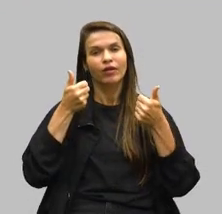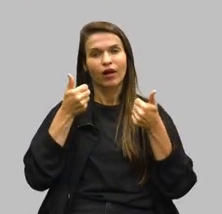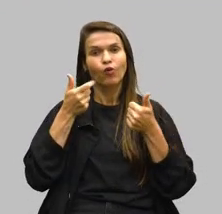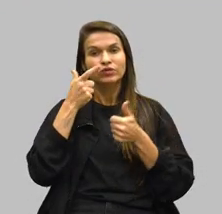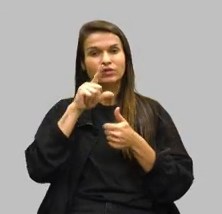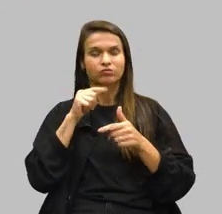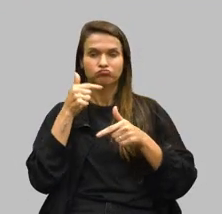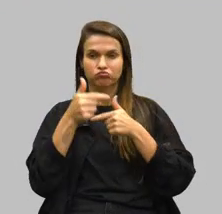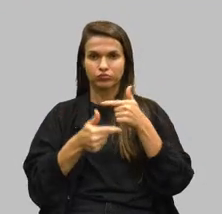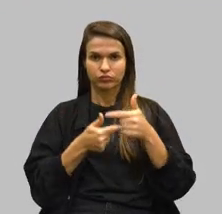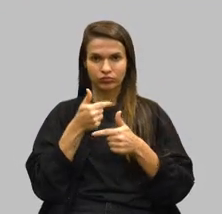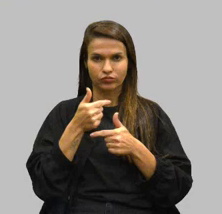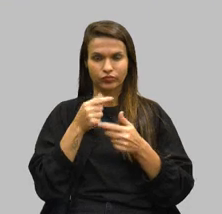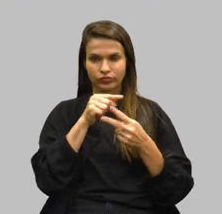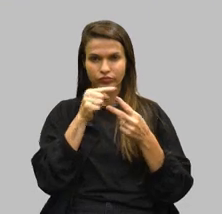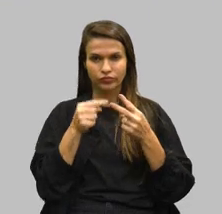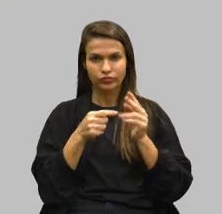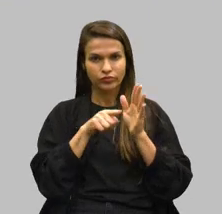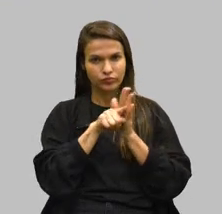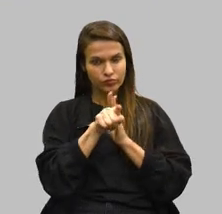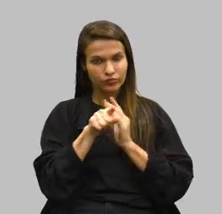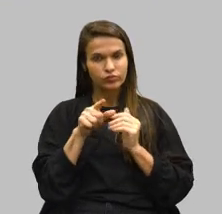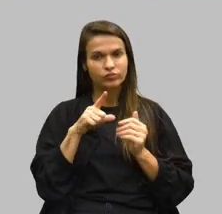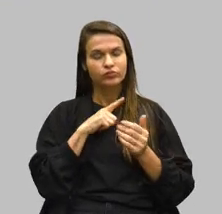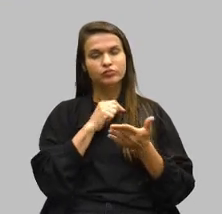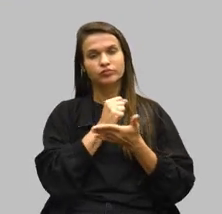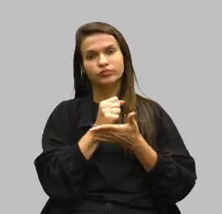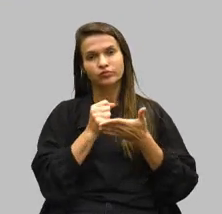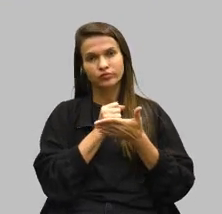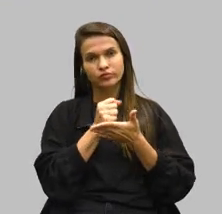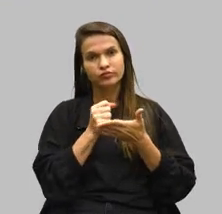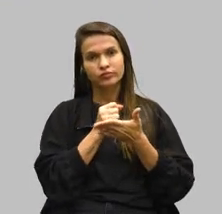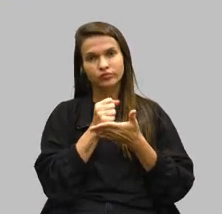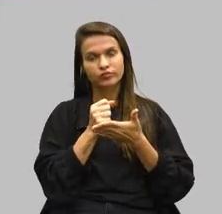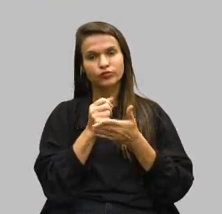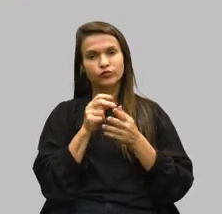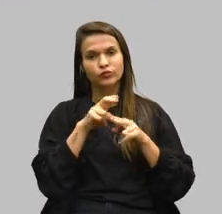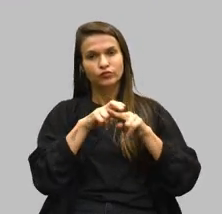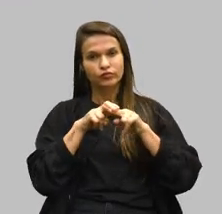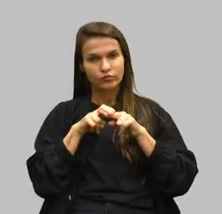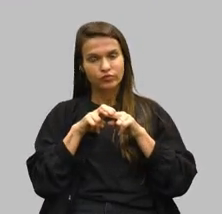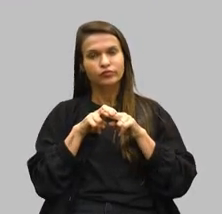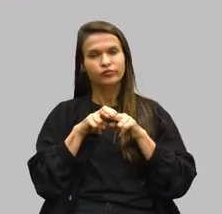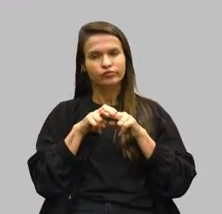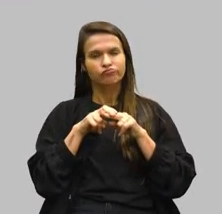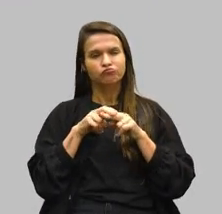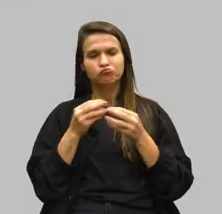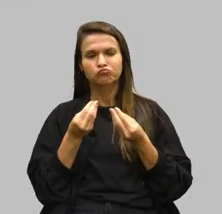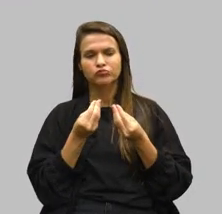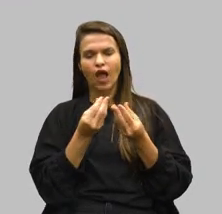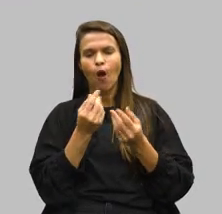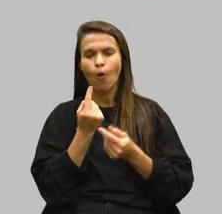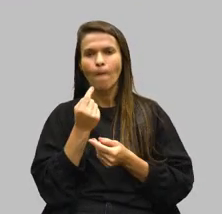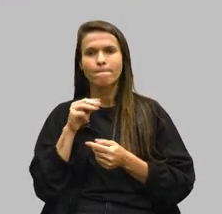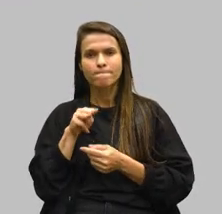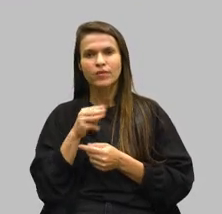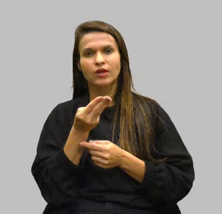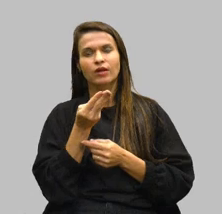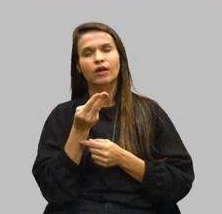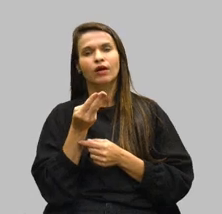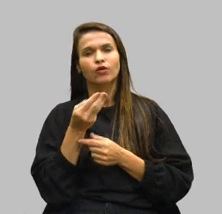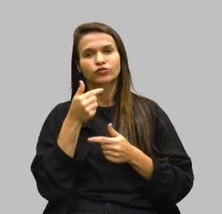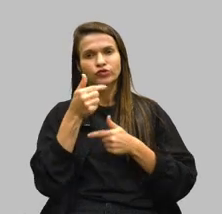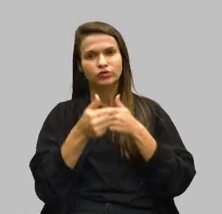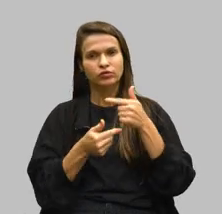Então as minhas duas perguntas elas estão baseadas eh sobre a geração de 1 milhão de empregos e o acesso e sobre o trilhas